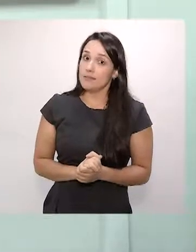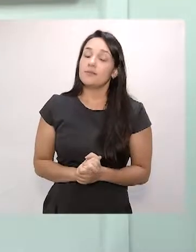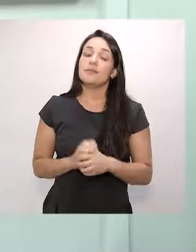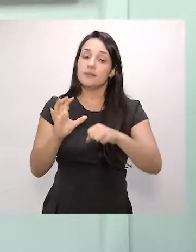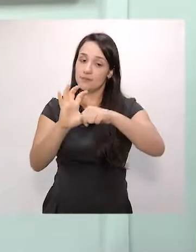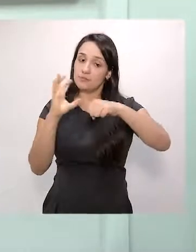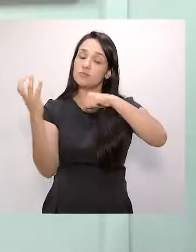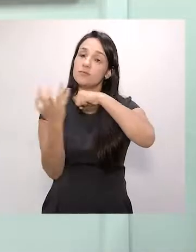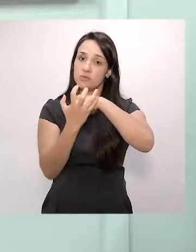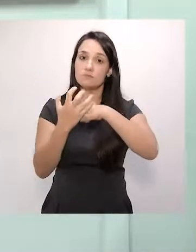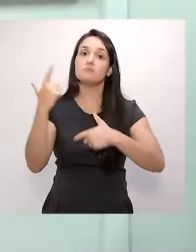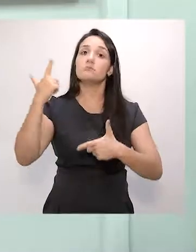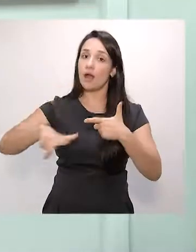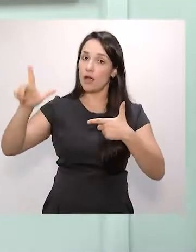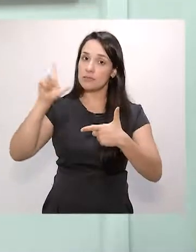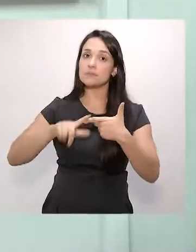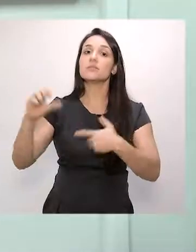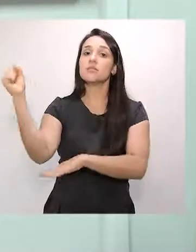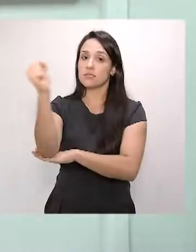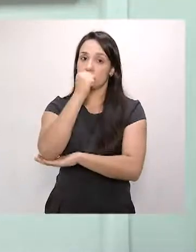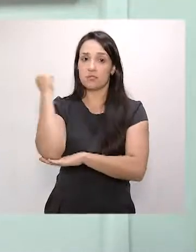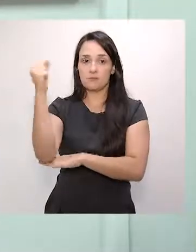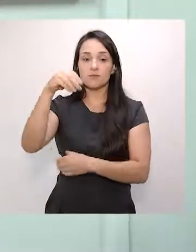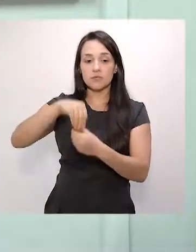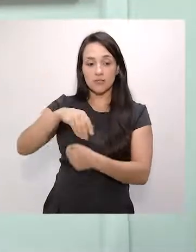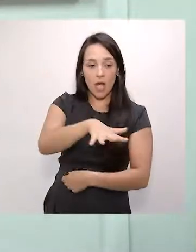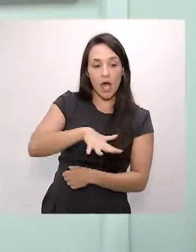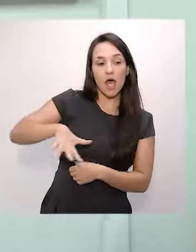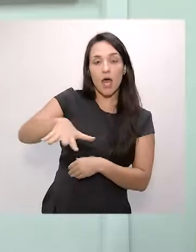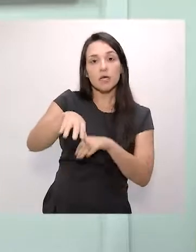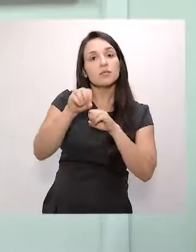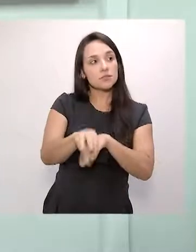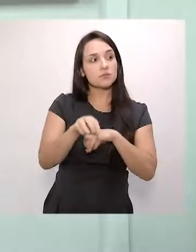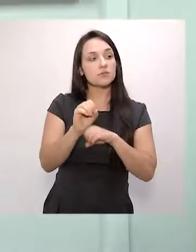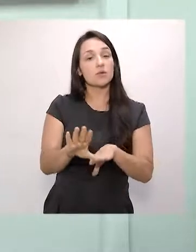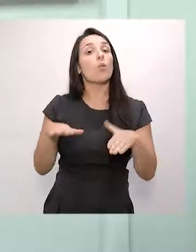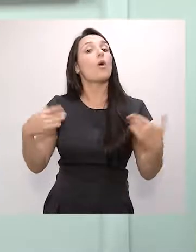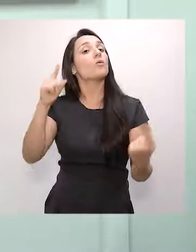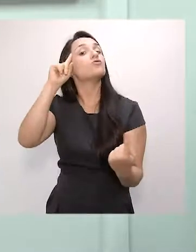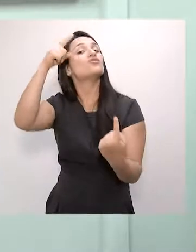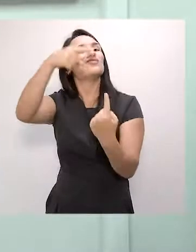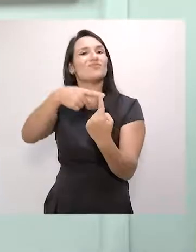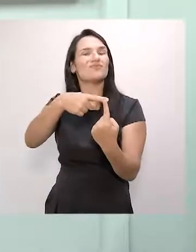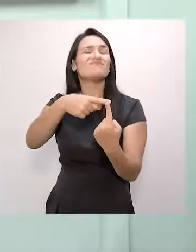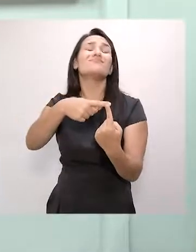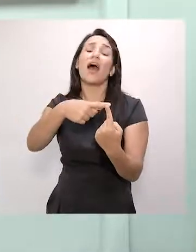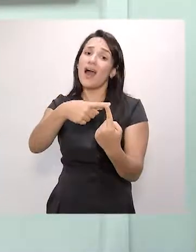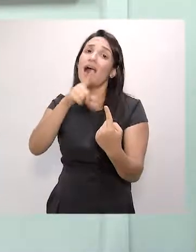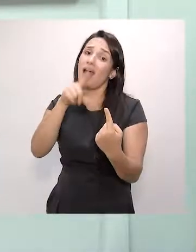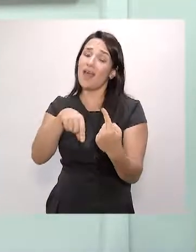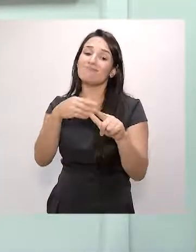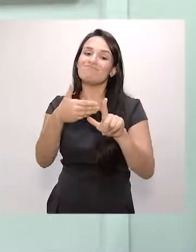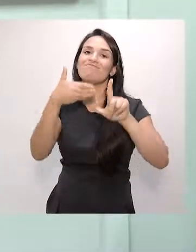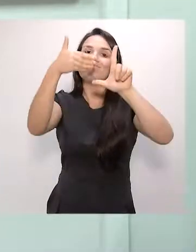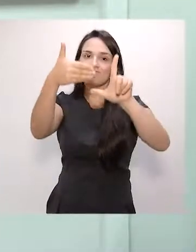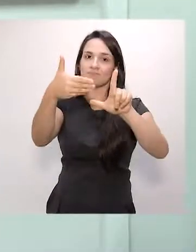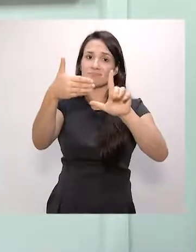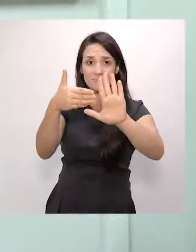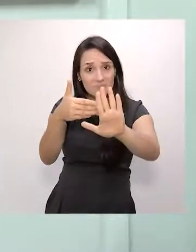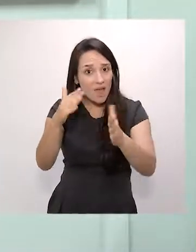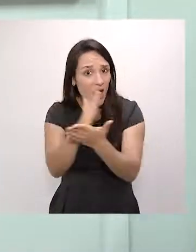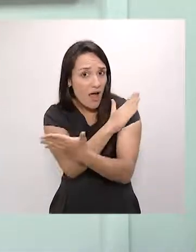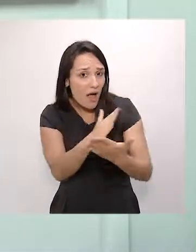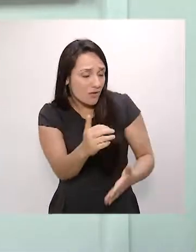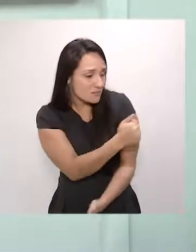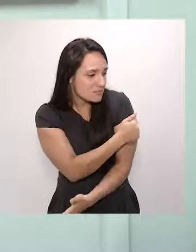trouxe uma série de problemas na área da educação para fazer o ensino remoto. Muitos alunos